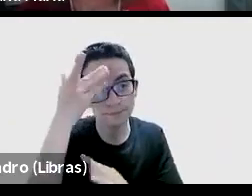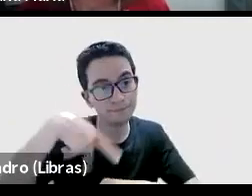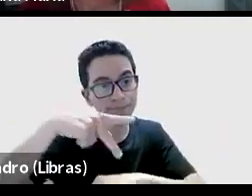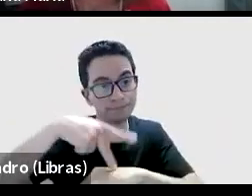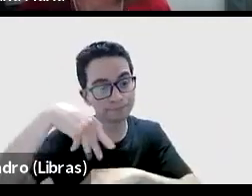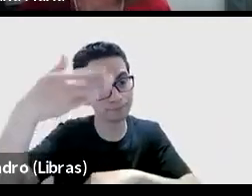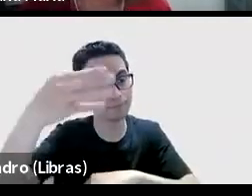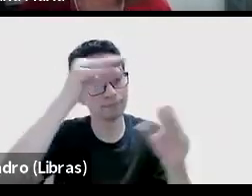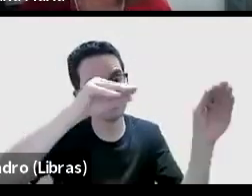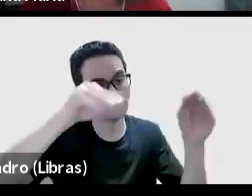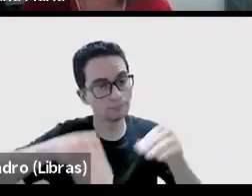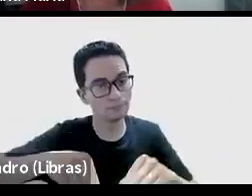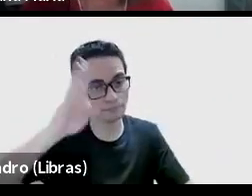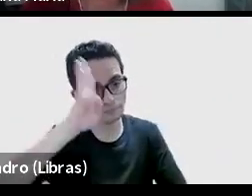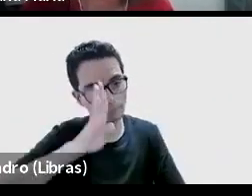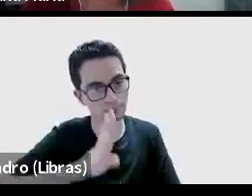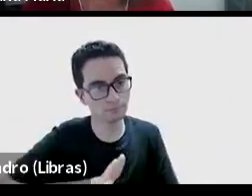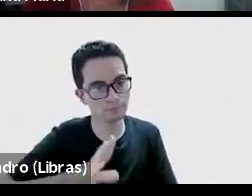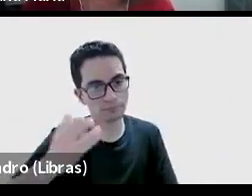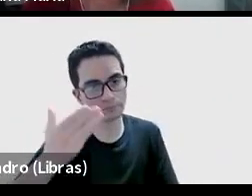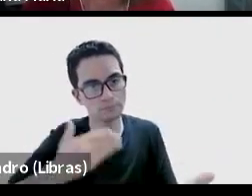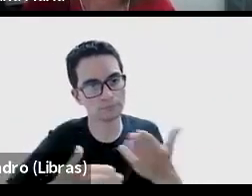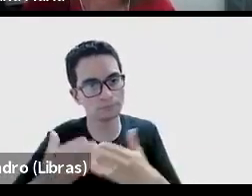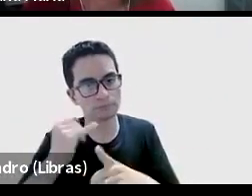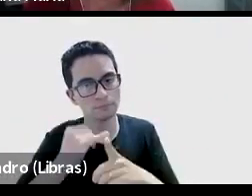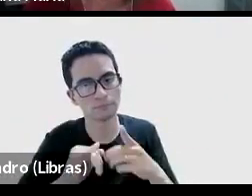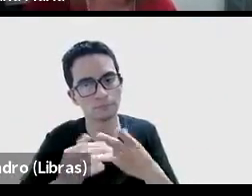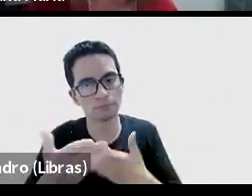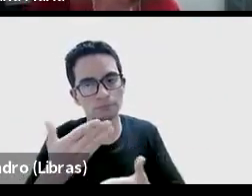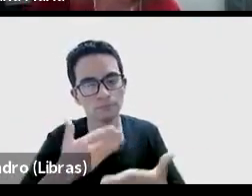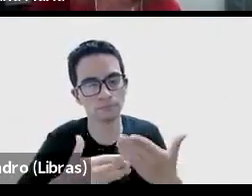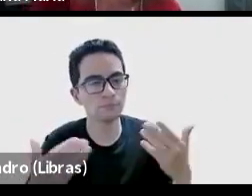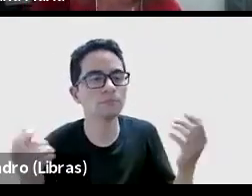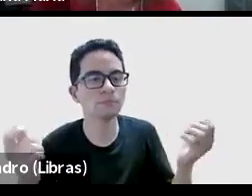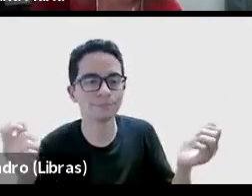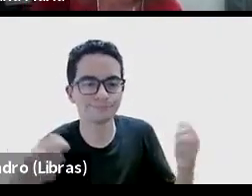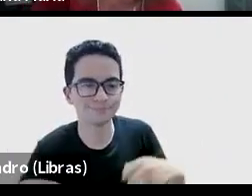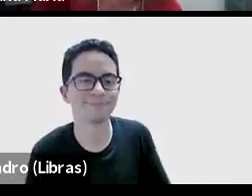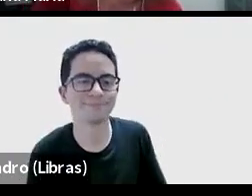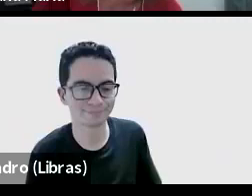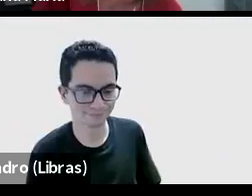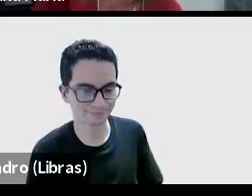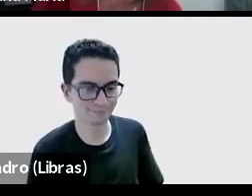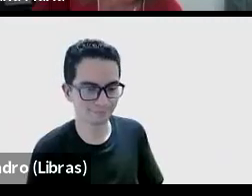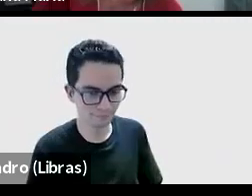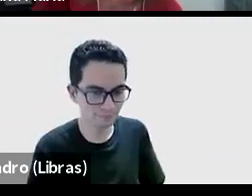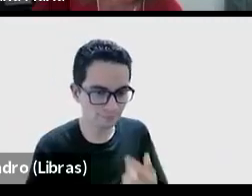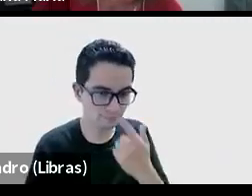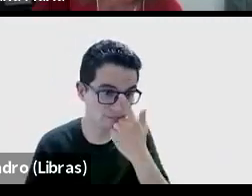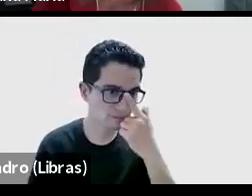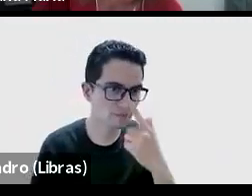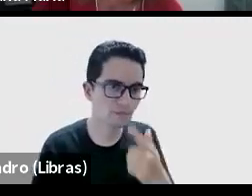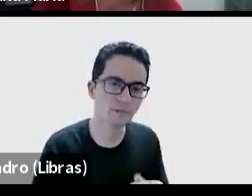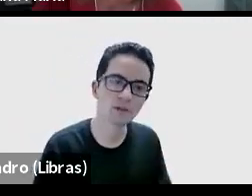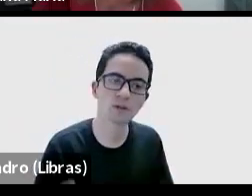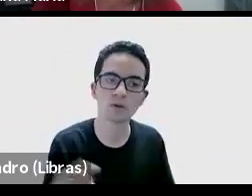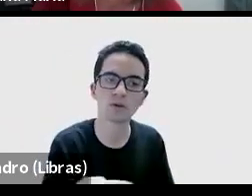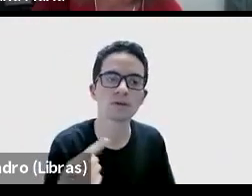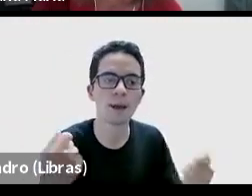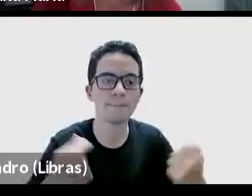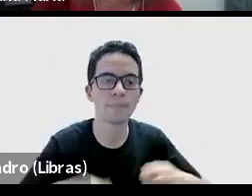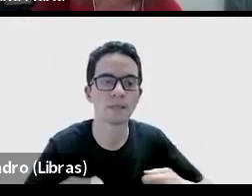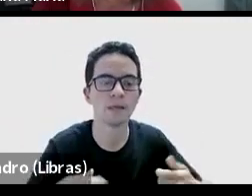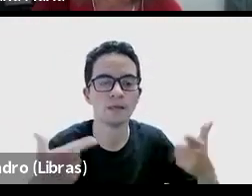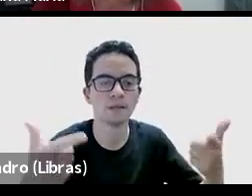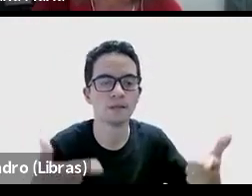de mediação, né? Então, assim, porque a gente, né, idealmente, né, a gente deveria ter espaços de acolhimento, deveria